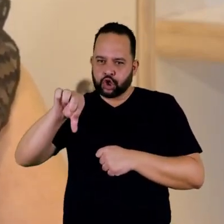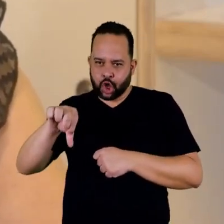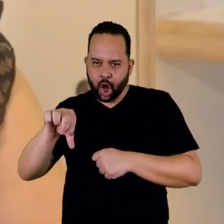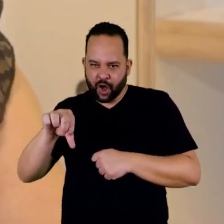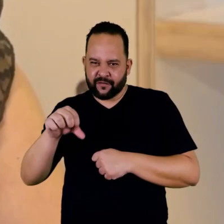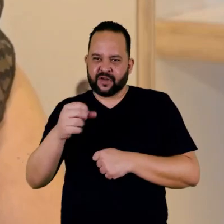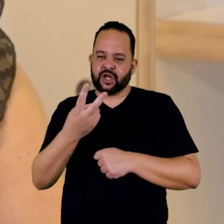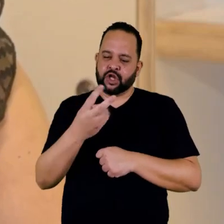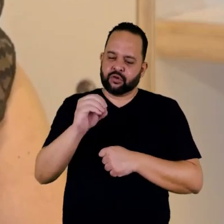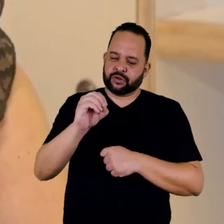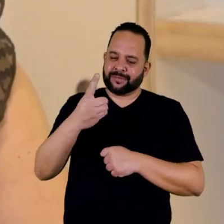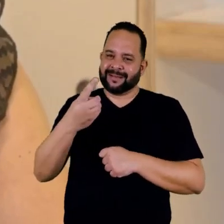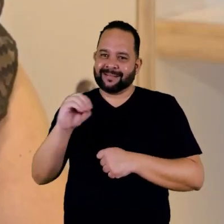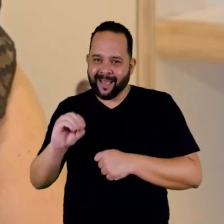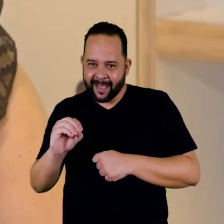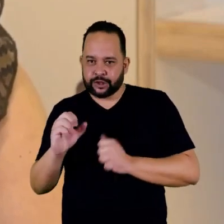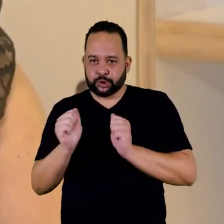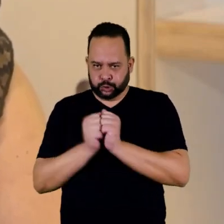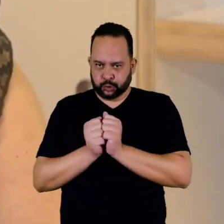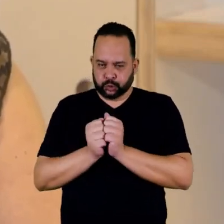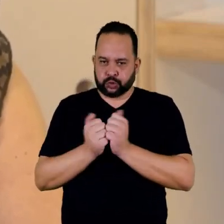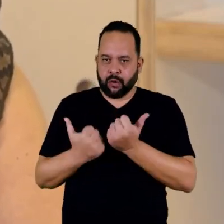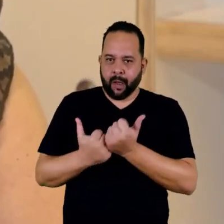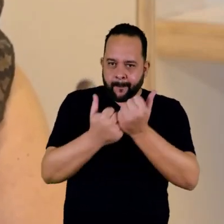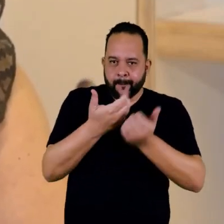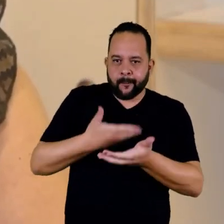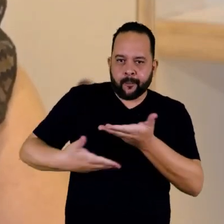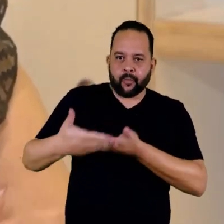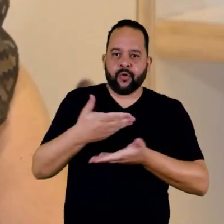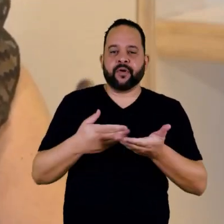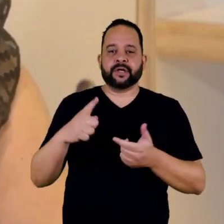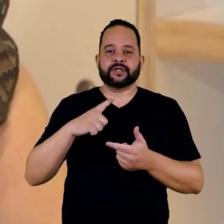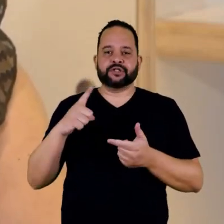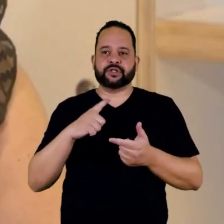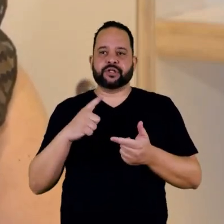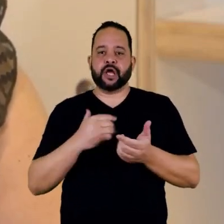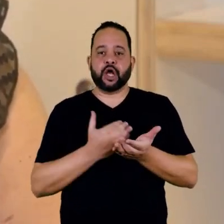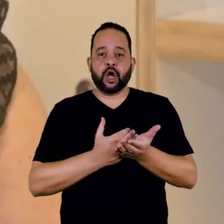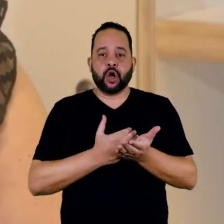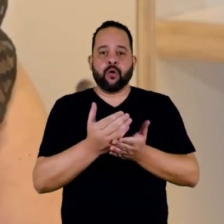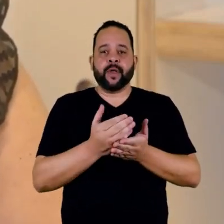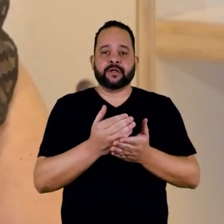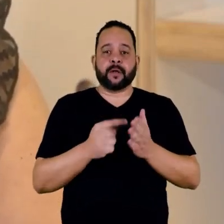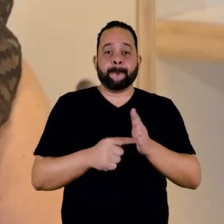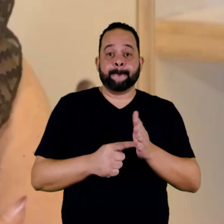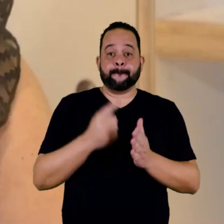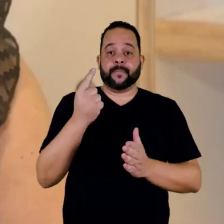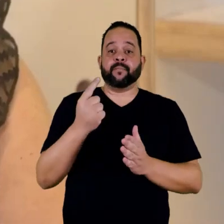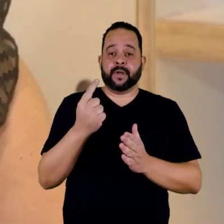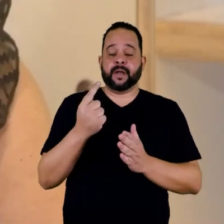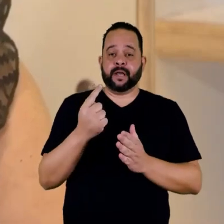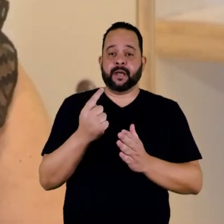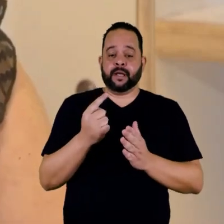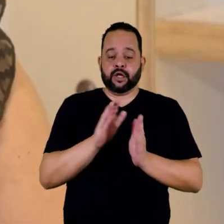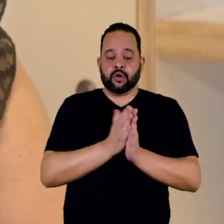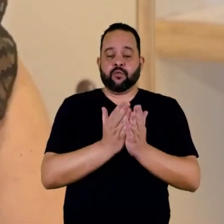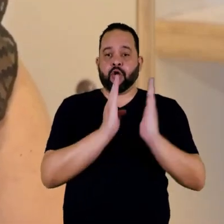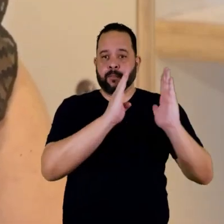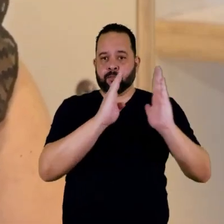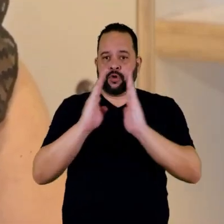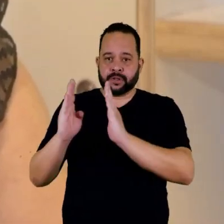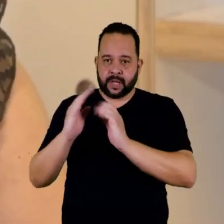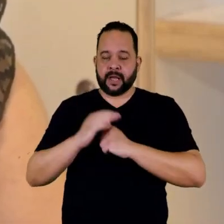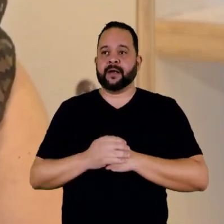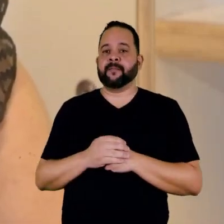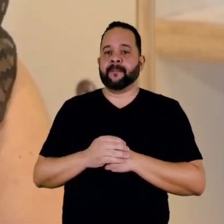no e com a secretaria quando a gente tem então a implantação da da primeira biblioteca que na verdade fica no no Parque da